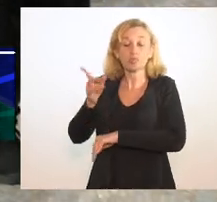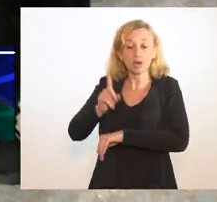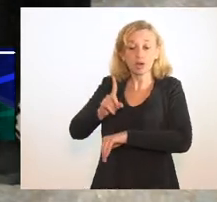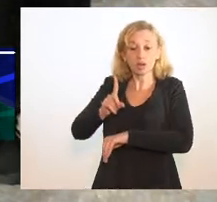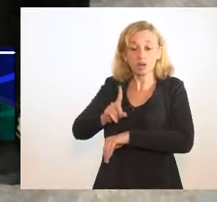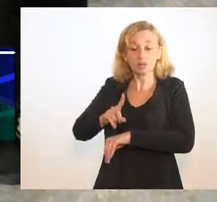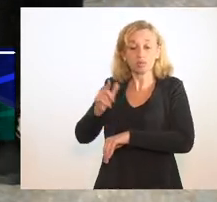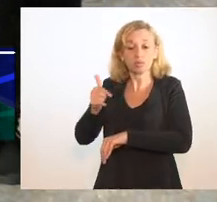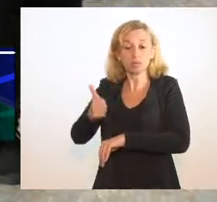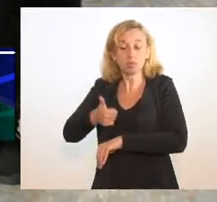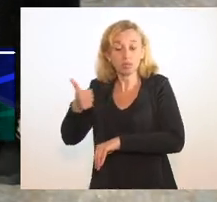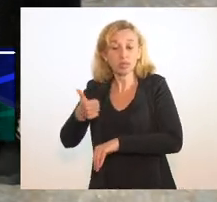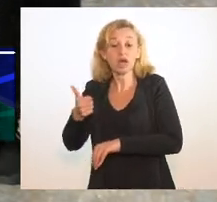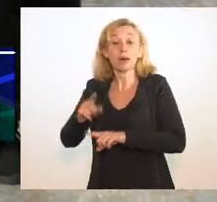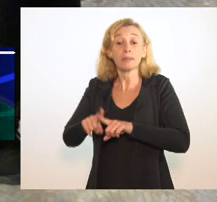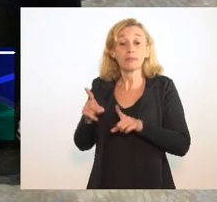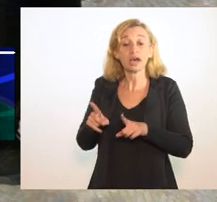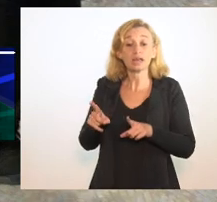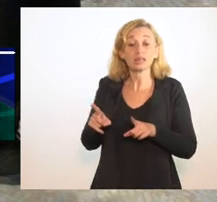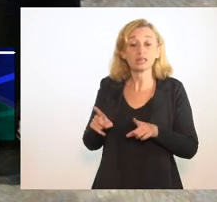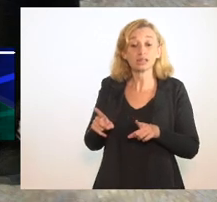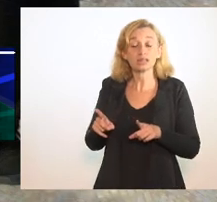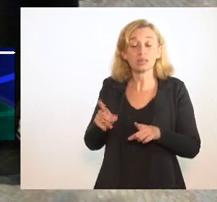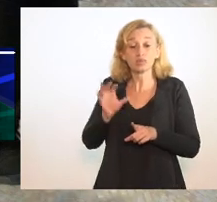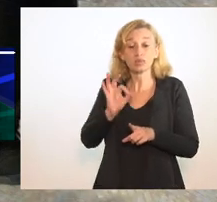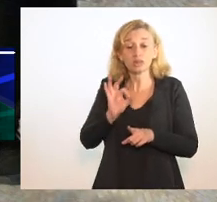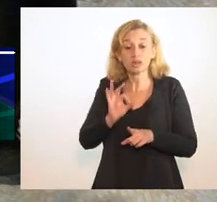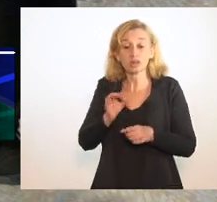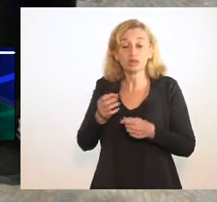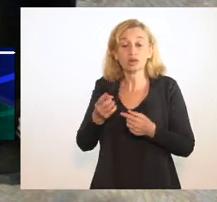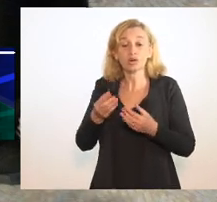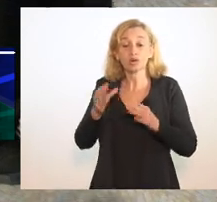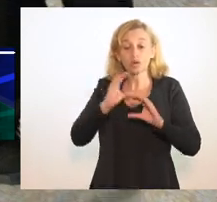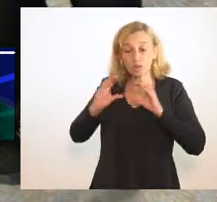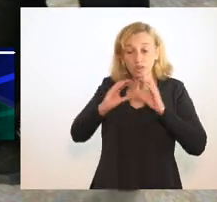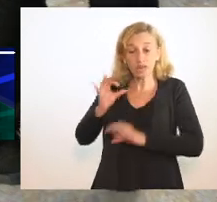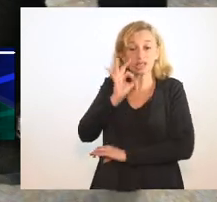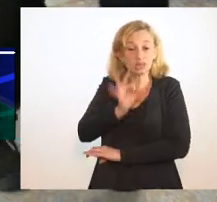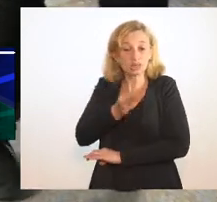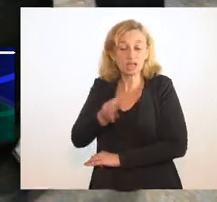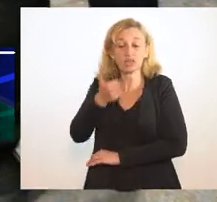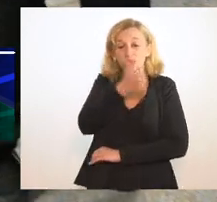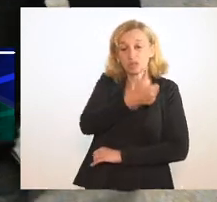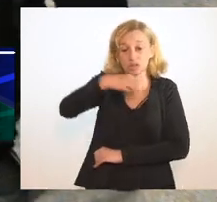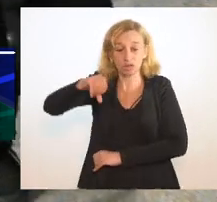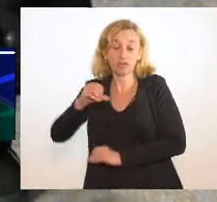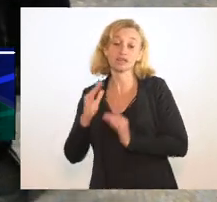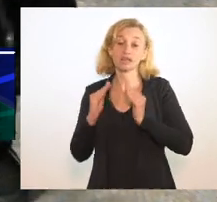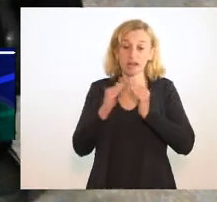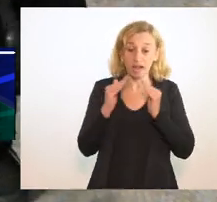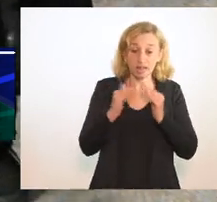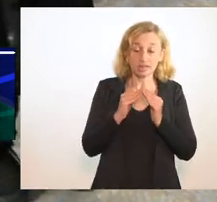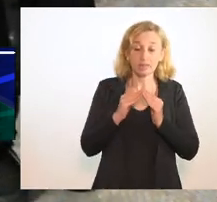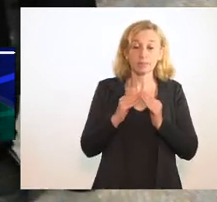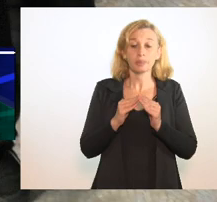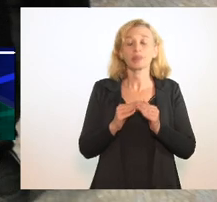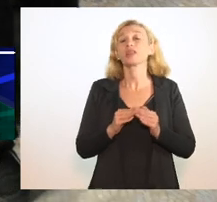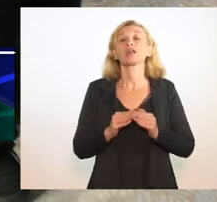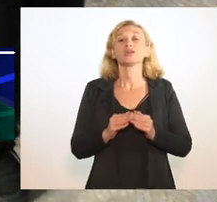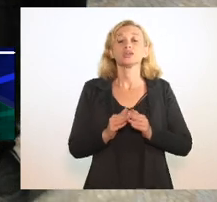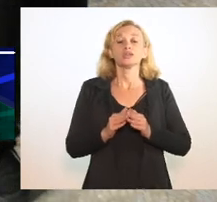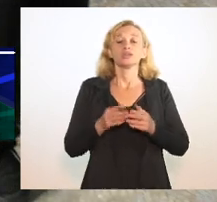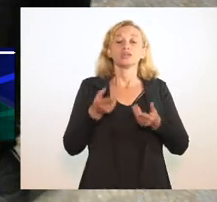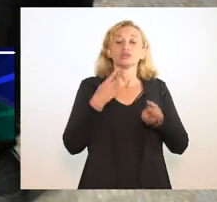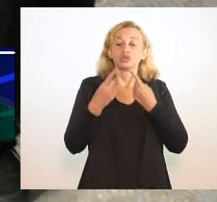mas chegamos a uma mediação necessária lá em 2019. Essa casa foi palco de